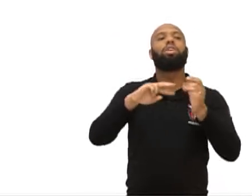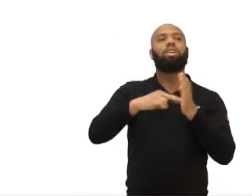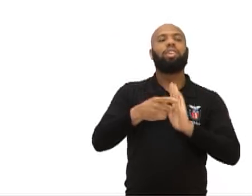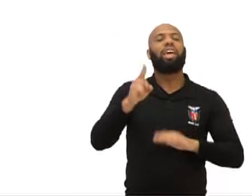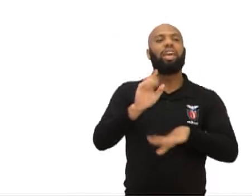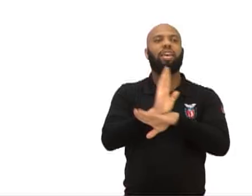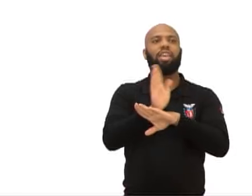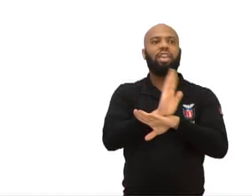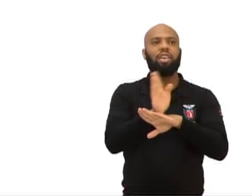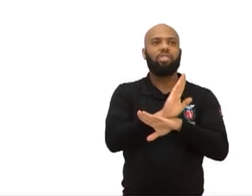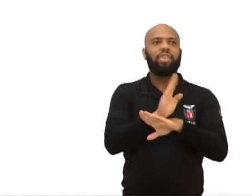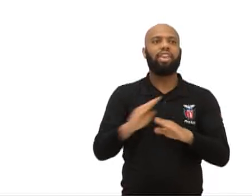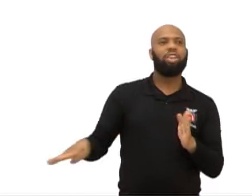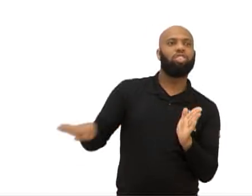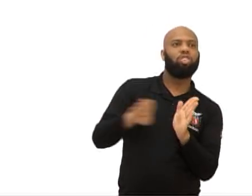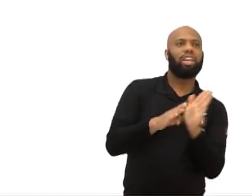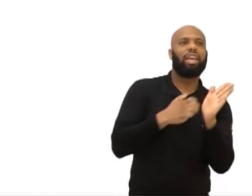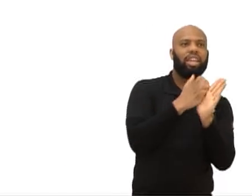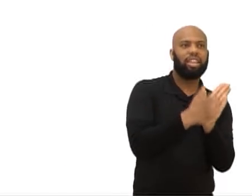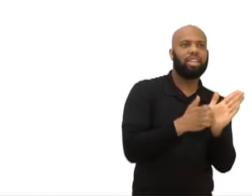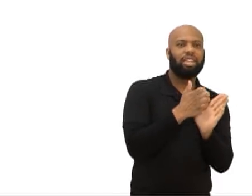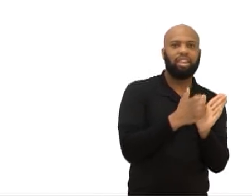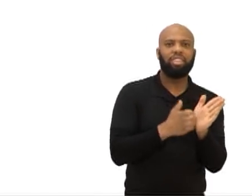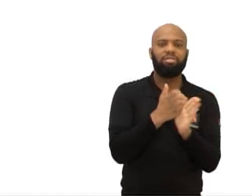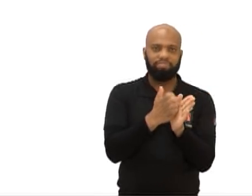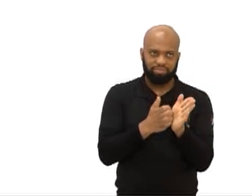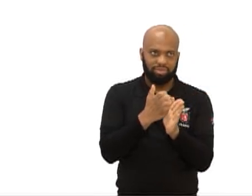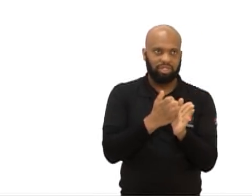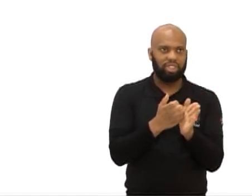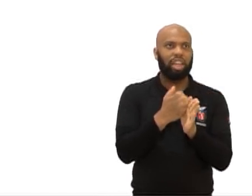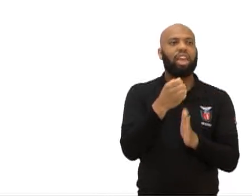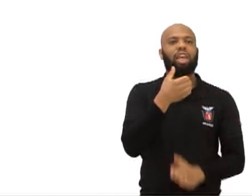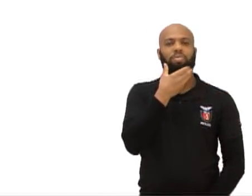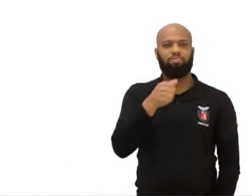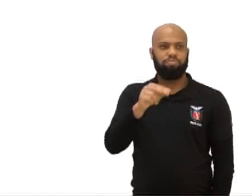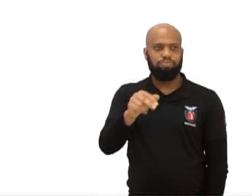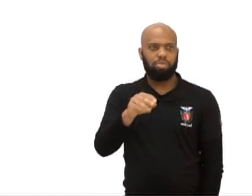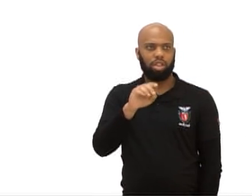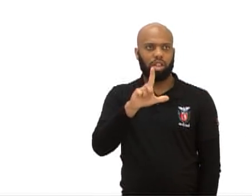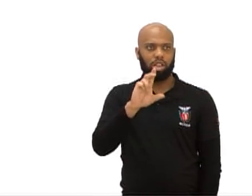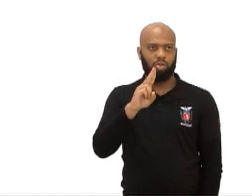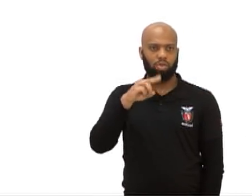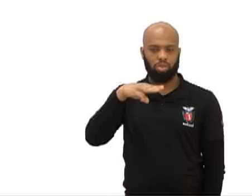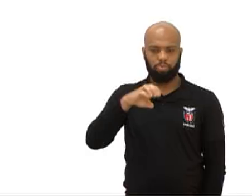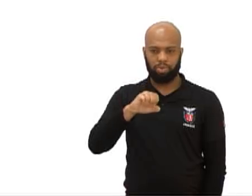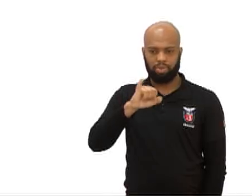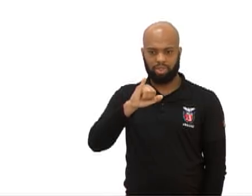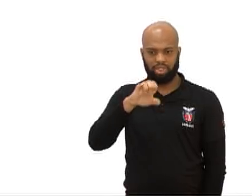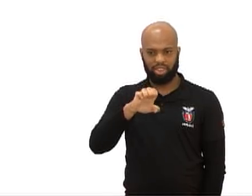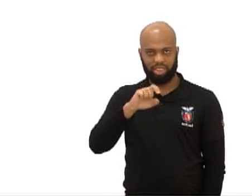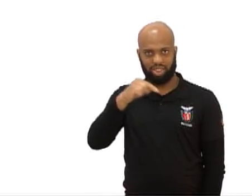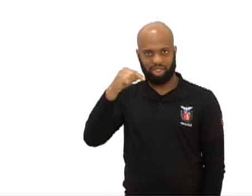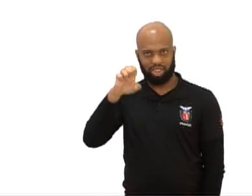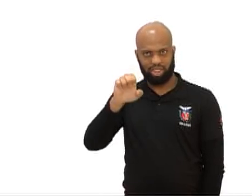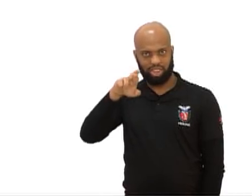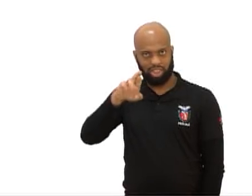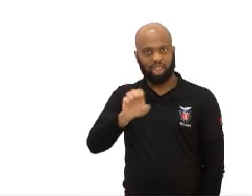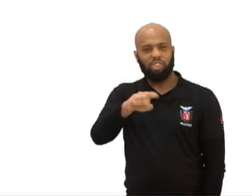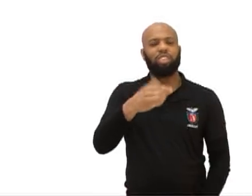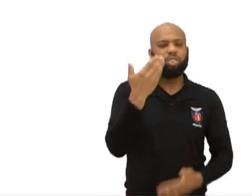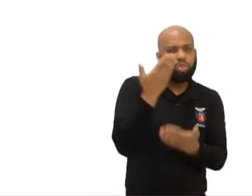do filme A Chegada de um Trem à Estação, dos irmãos Lumière. Lembram daquela aula que vocês estudaram sobre história